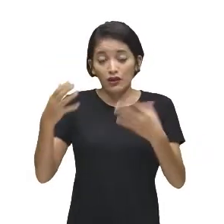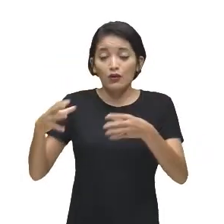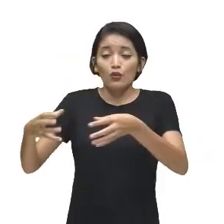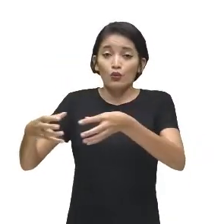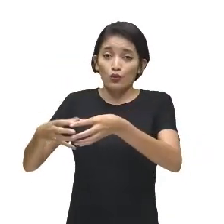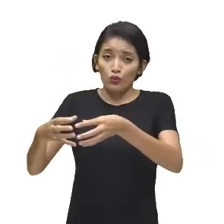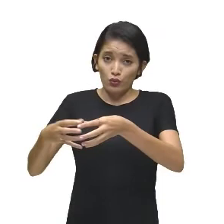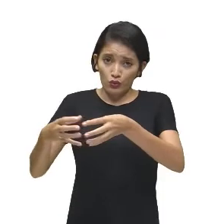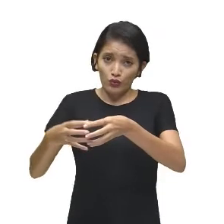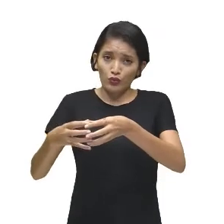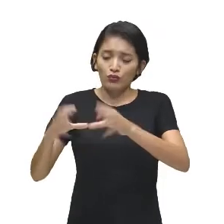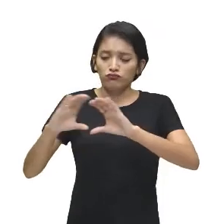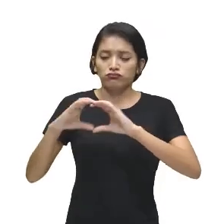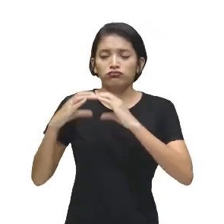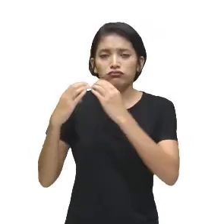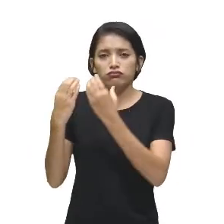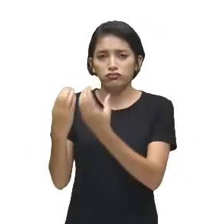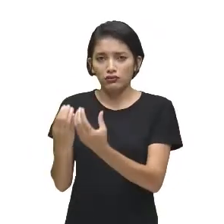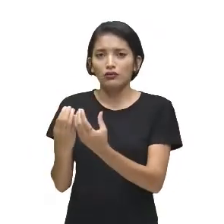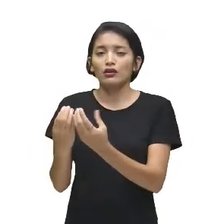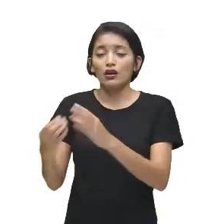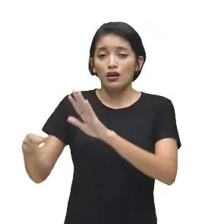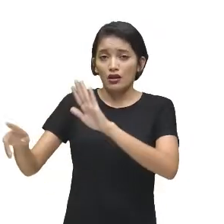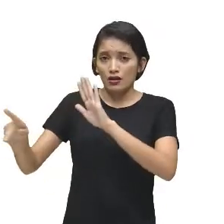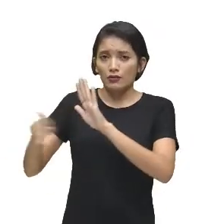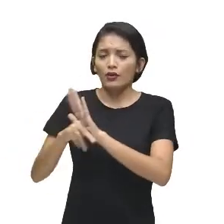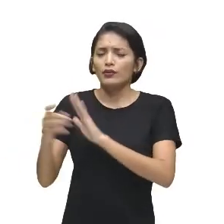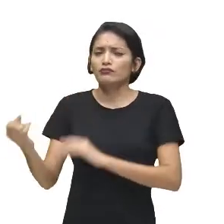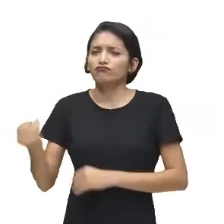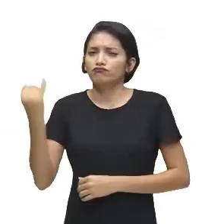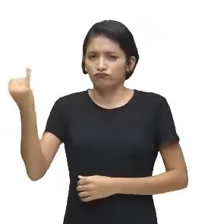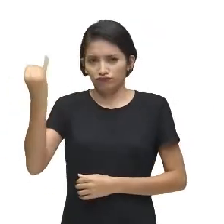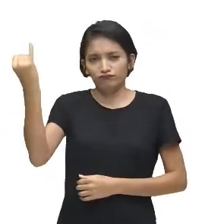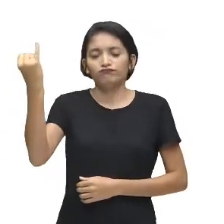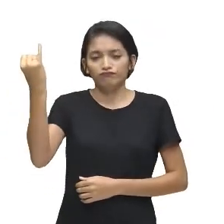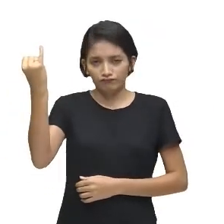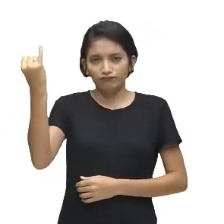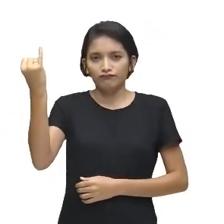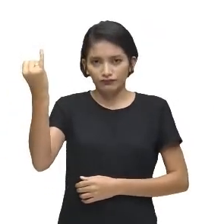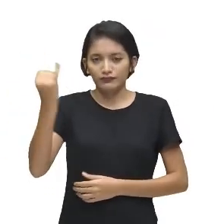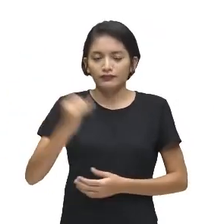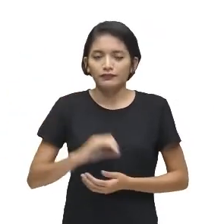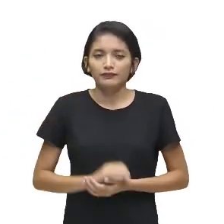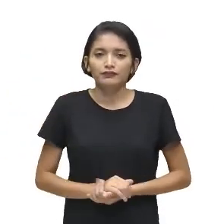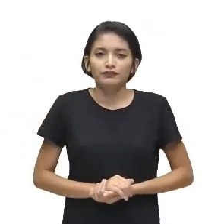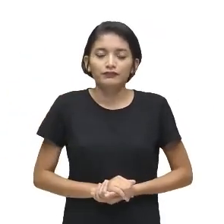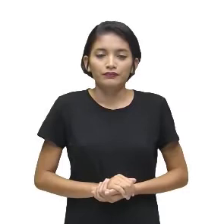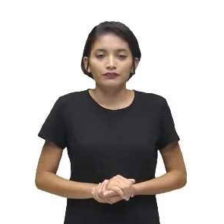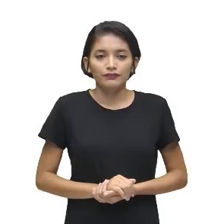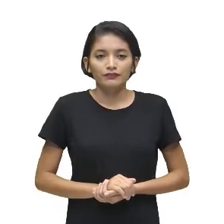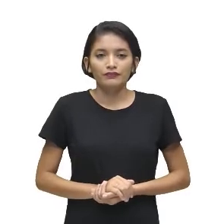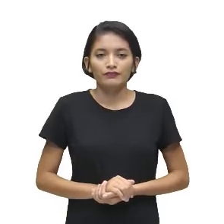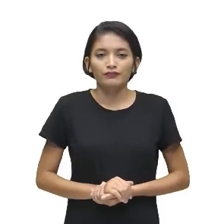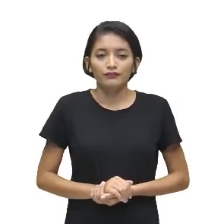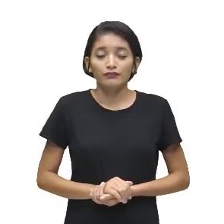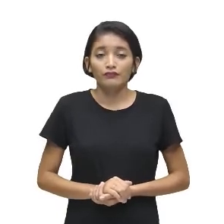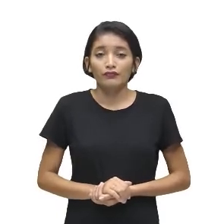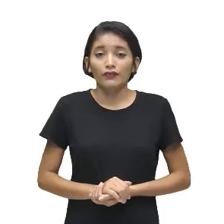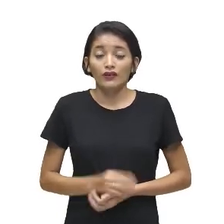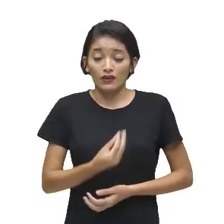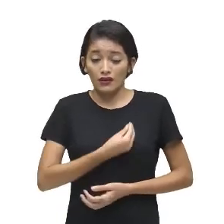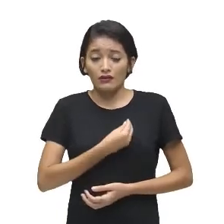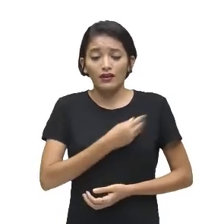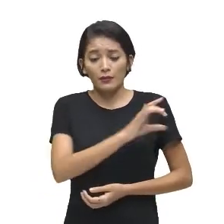é também uma parte essencial, uma parte super importante na vida de